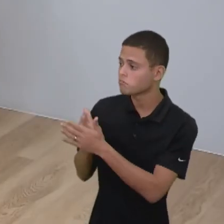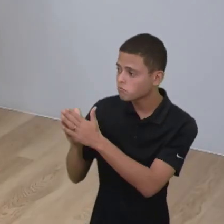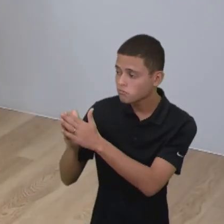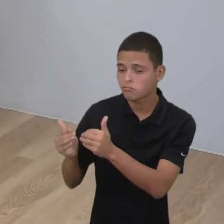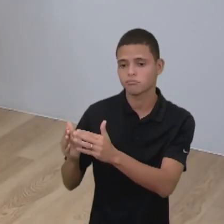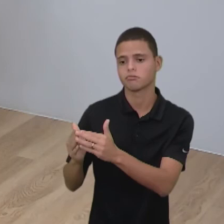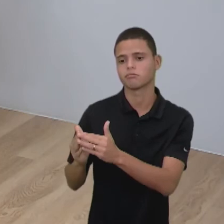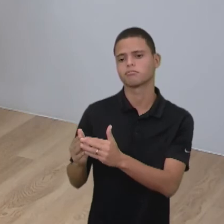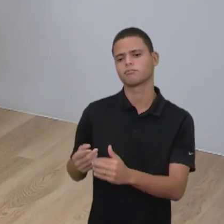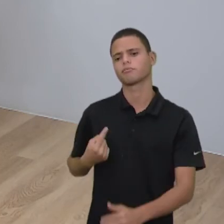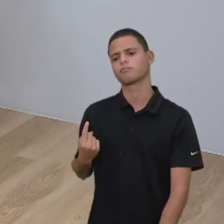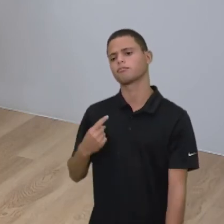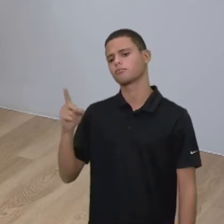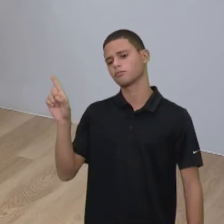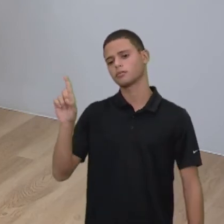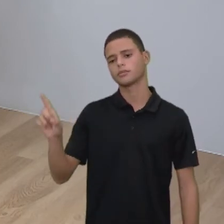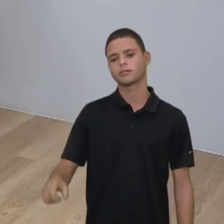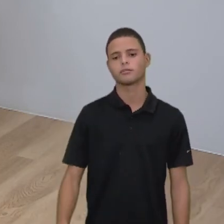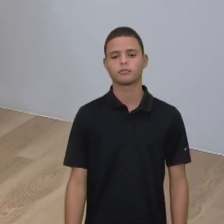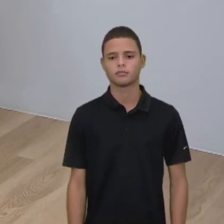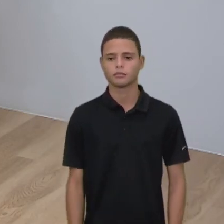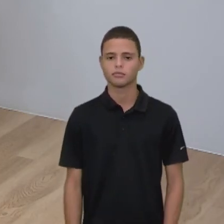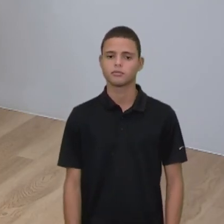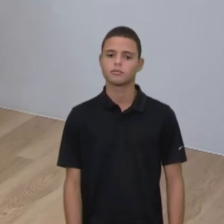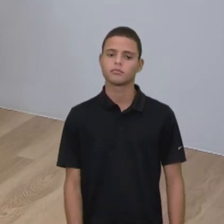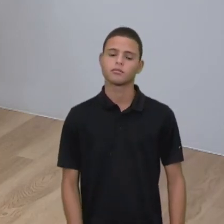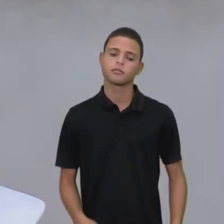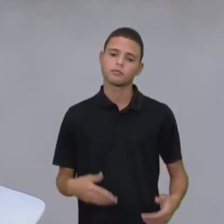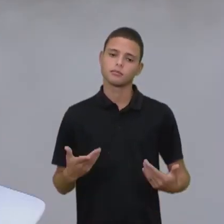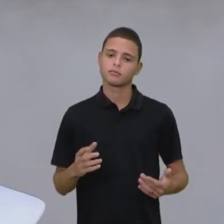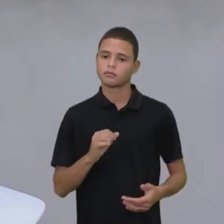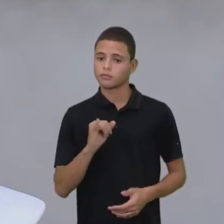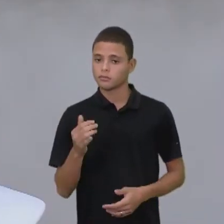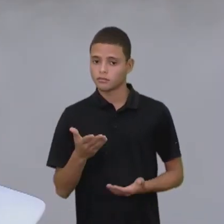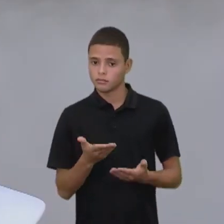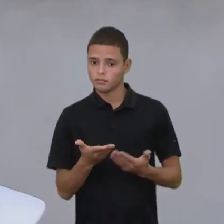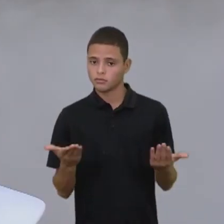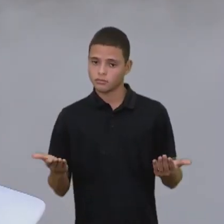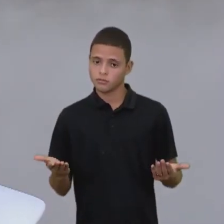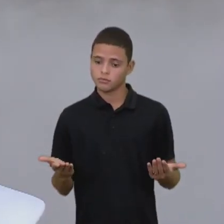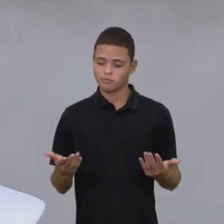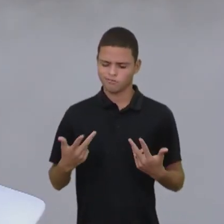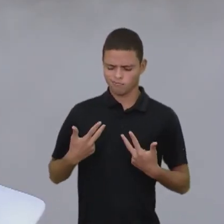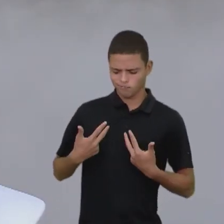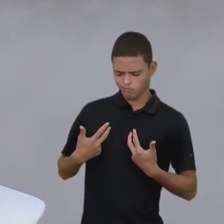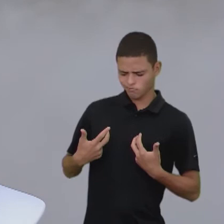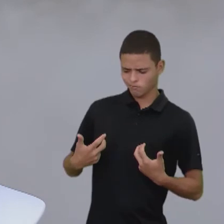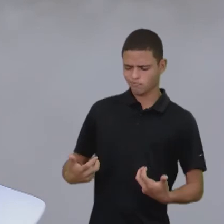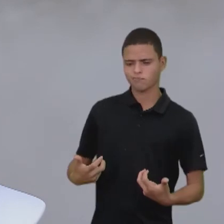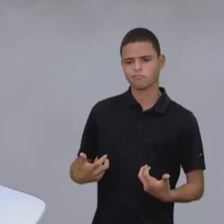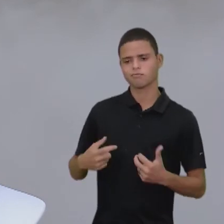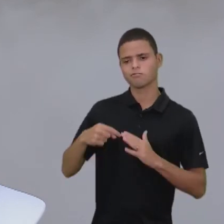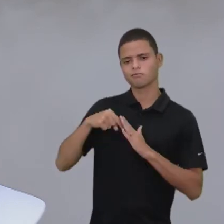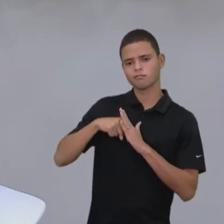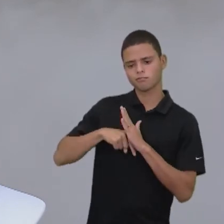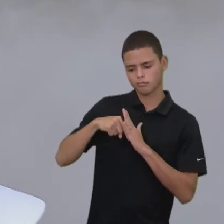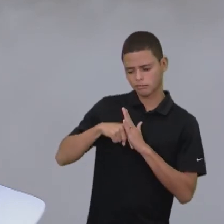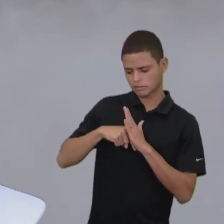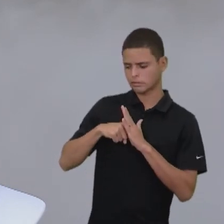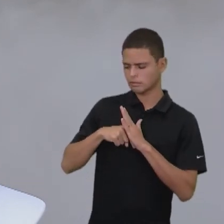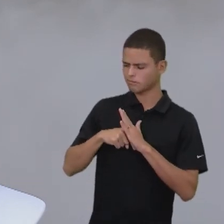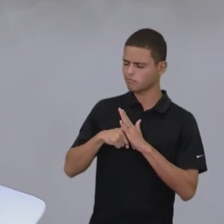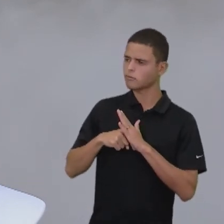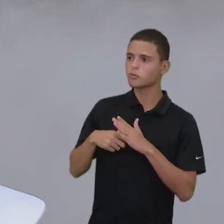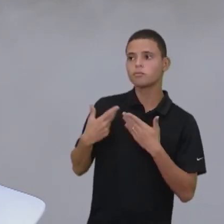está sozinho. Isso, exatamente. Né? Então aí, olha, caso, né, algum de vocês aí perceba, ou que vocês mesmos, né, se percebam